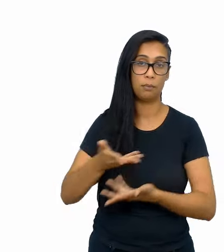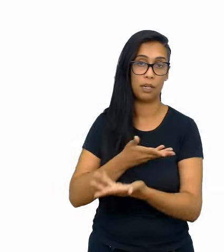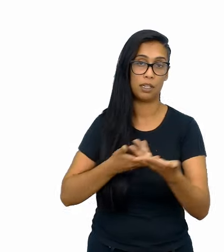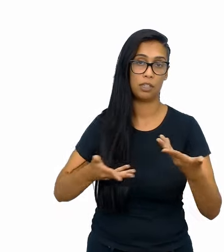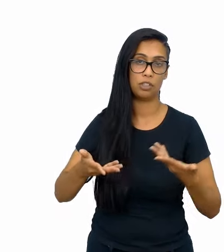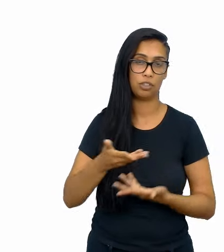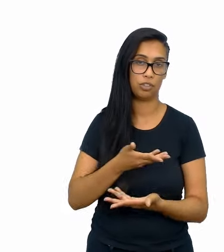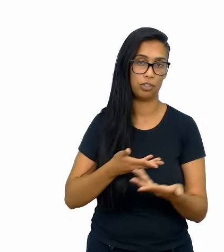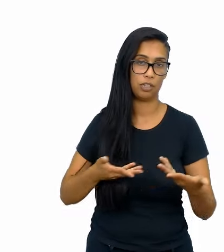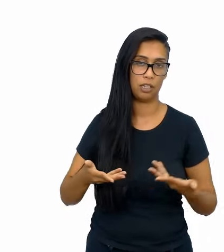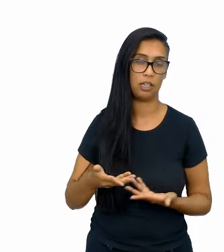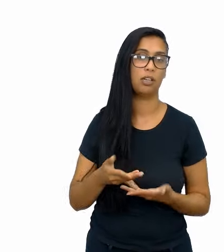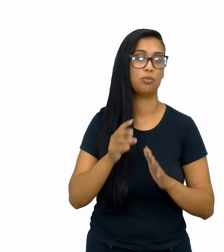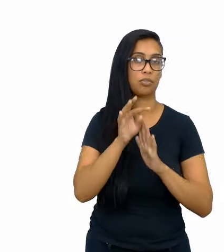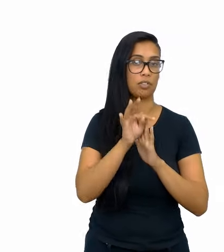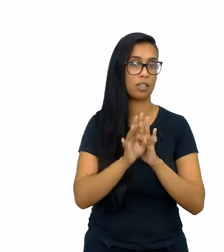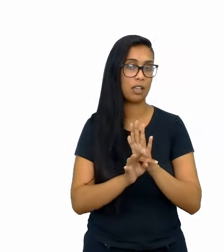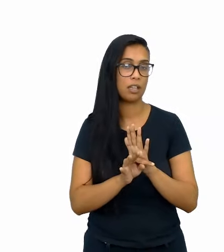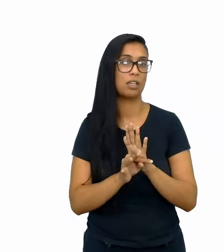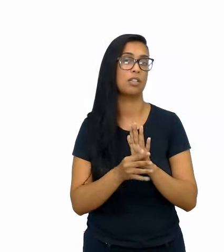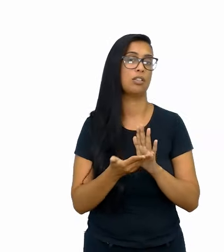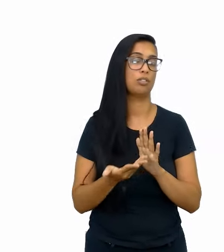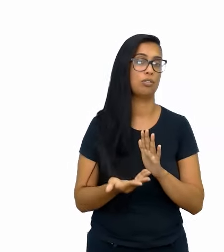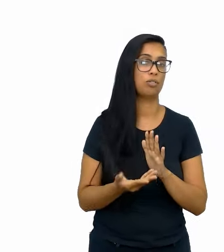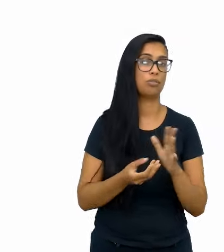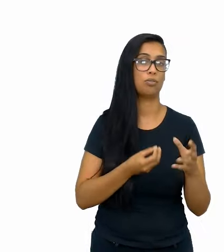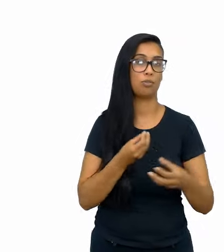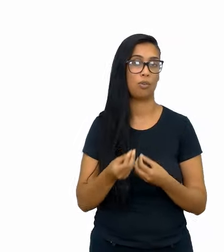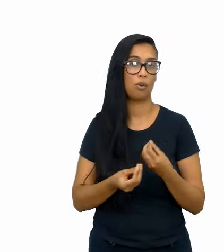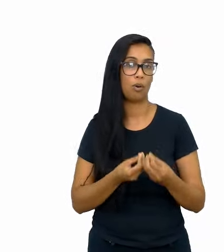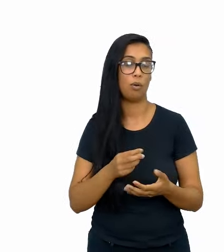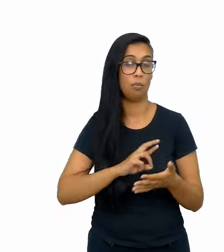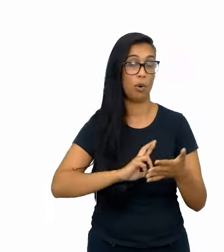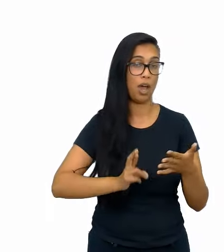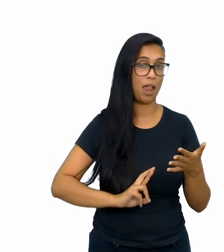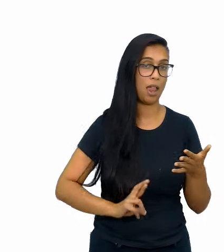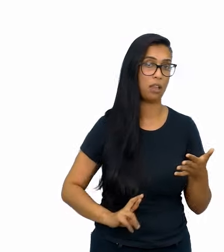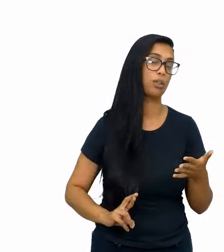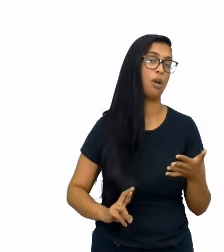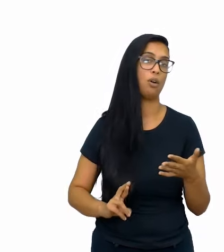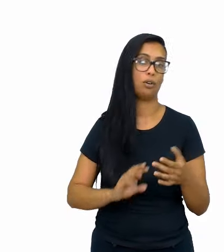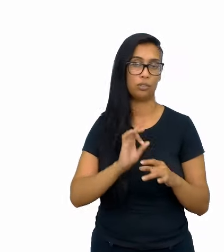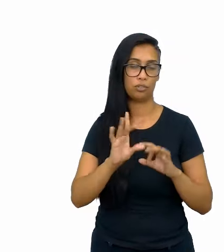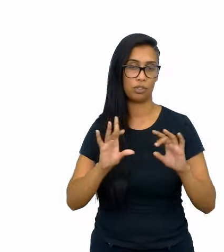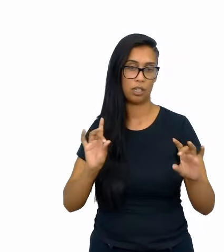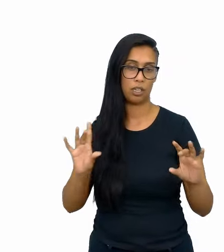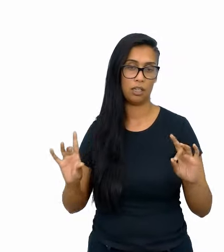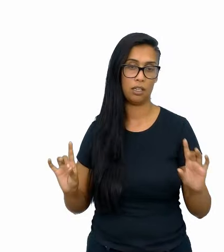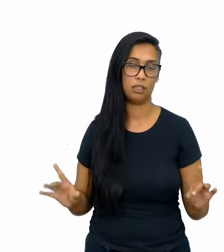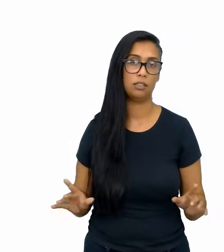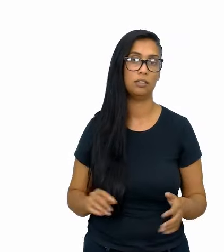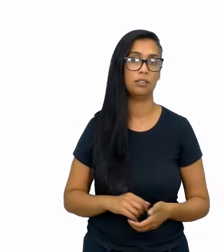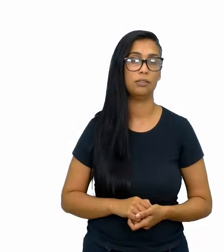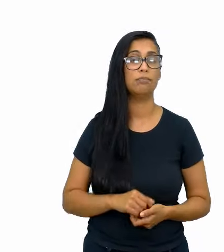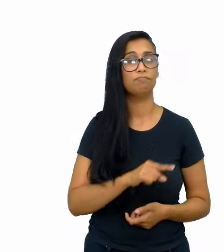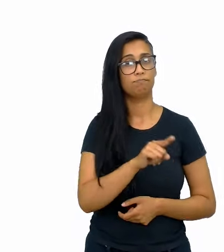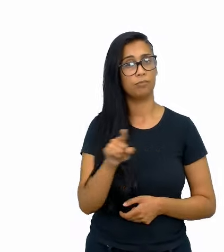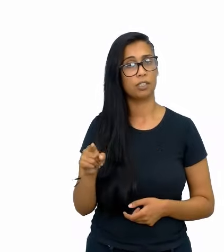relatos produzidos, para tornar esses relatos públicos, ok? Vocês podem acessar essa gravação